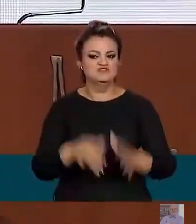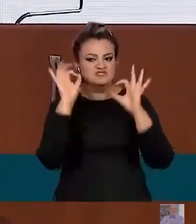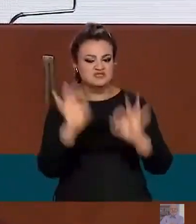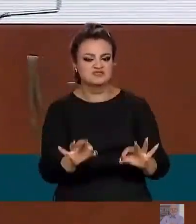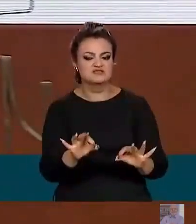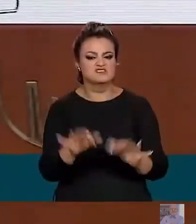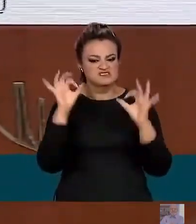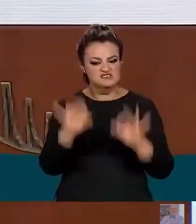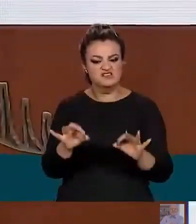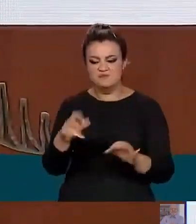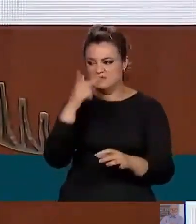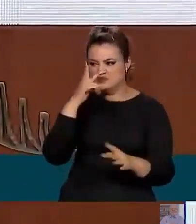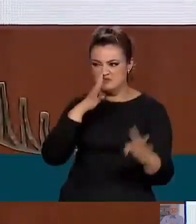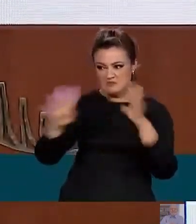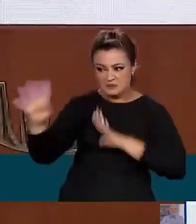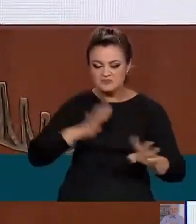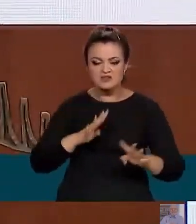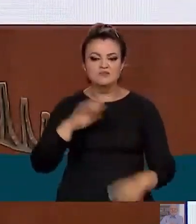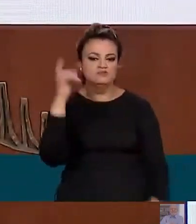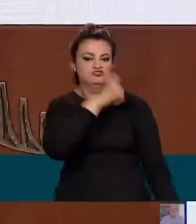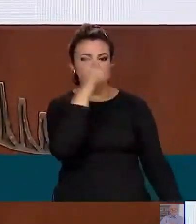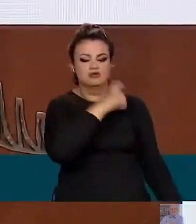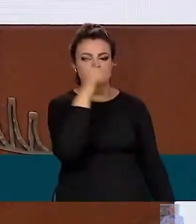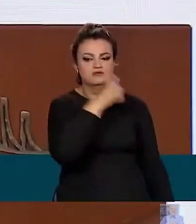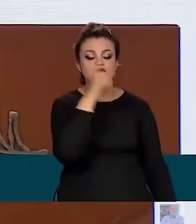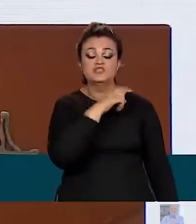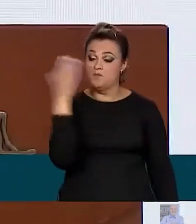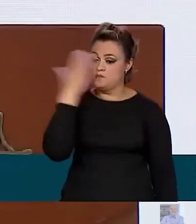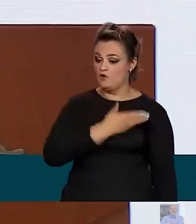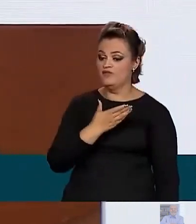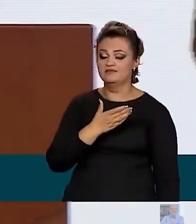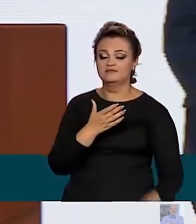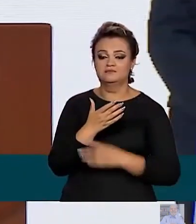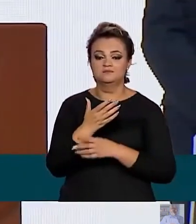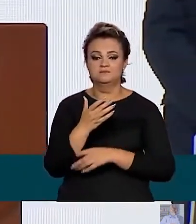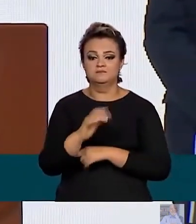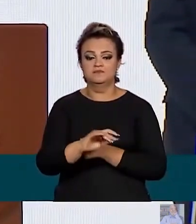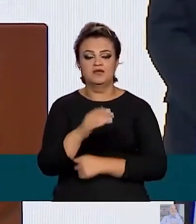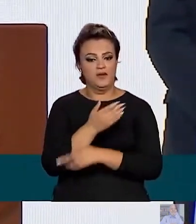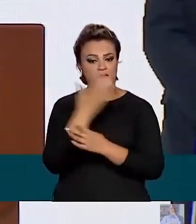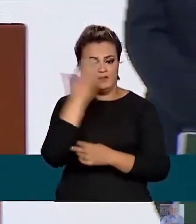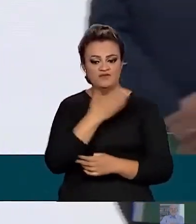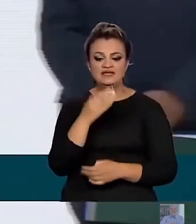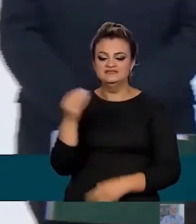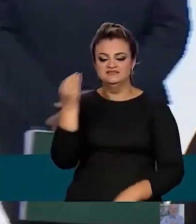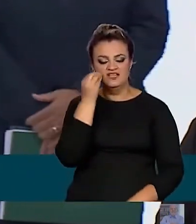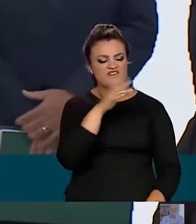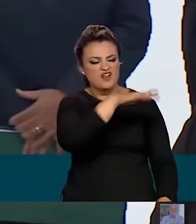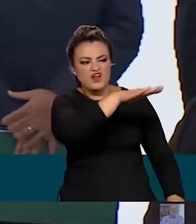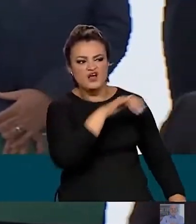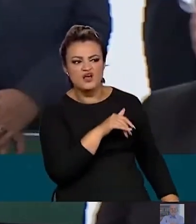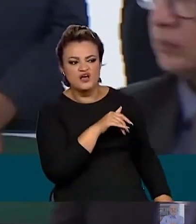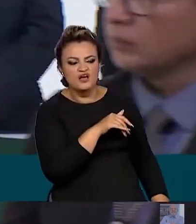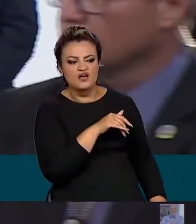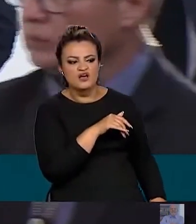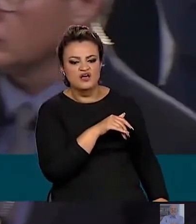eu tinha certeza que os acusadores estavam mentindo. E pude provar isso. Quando tentaram me convencer